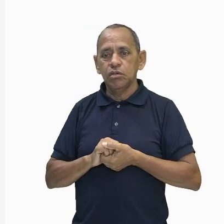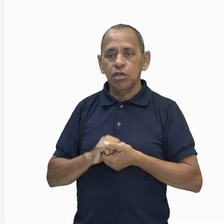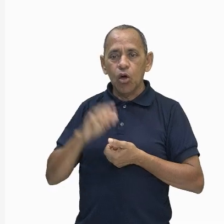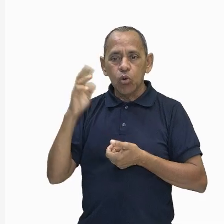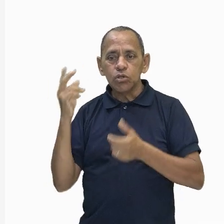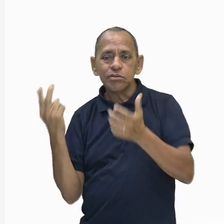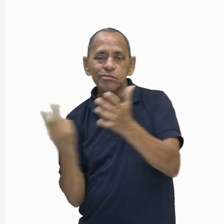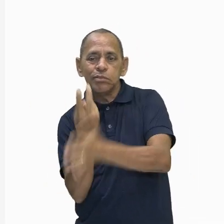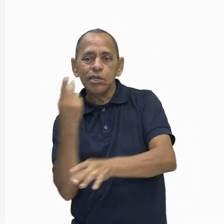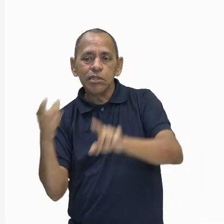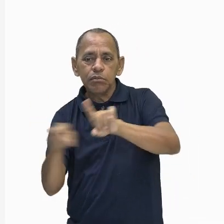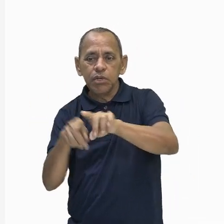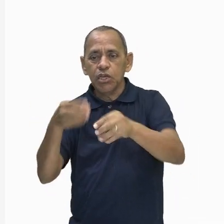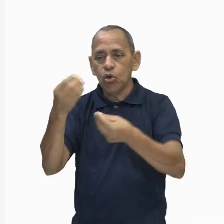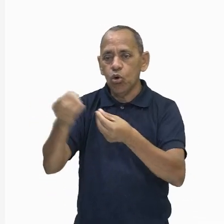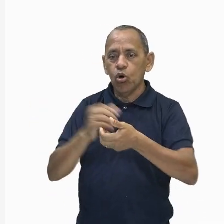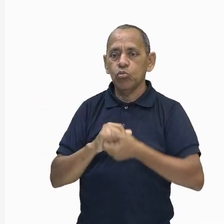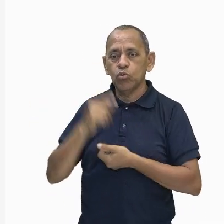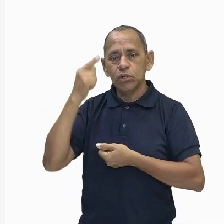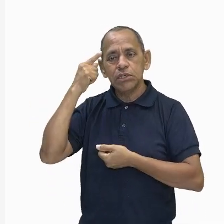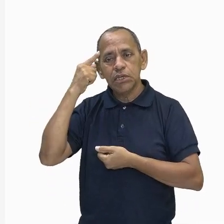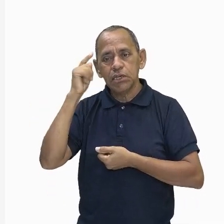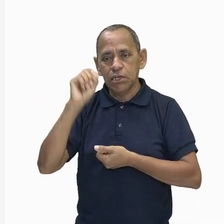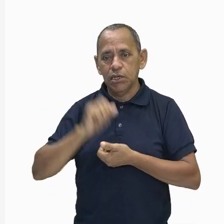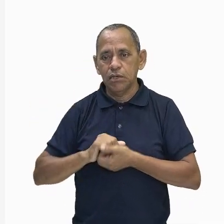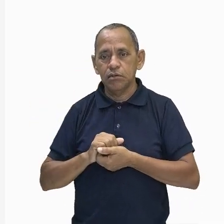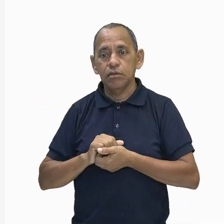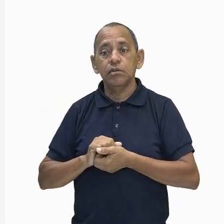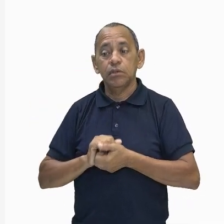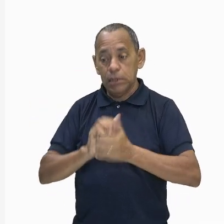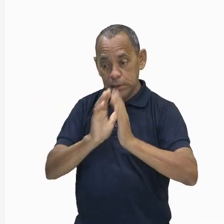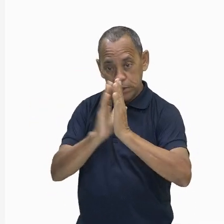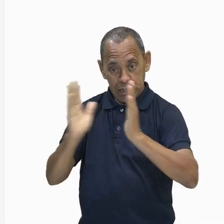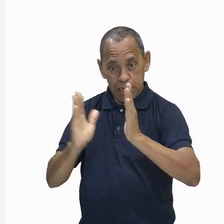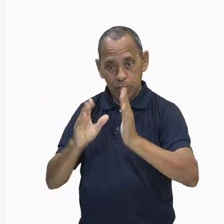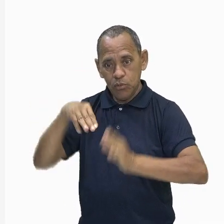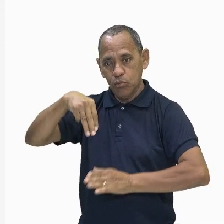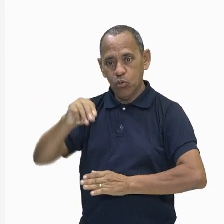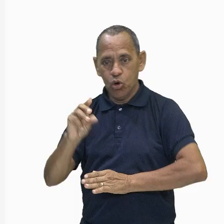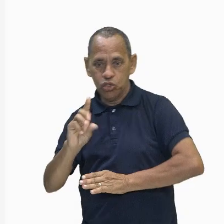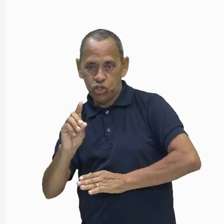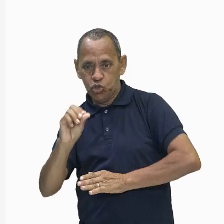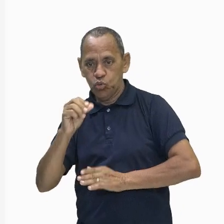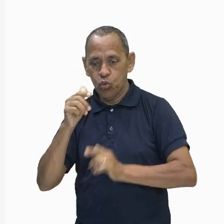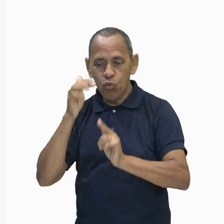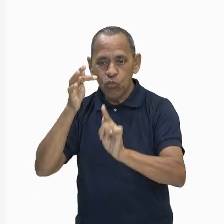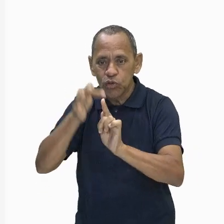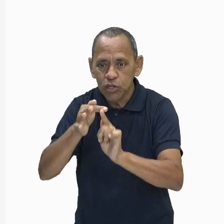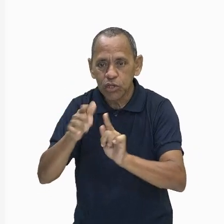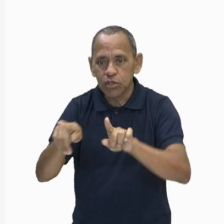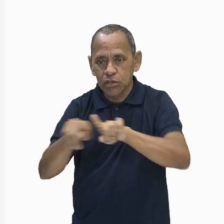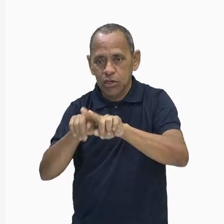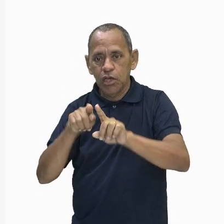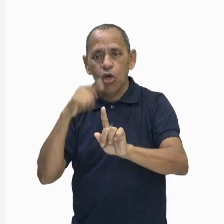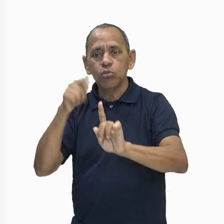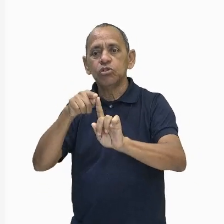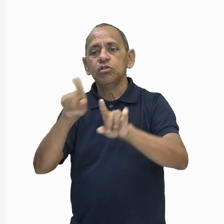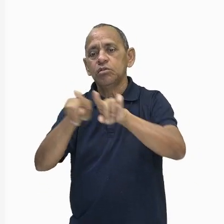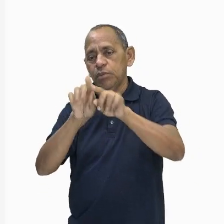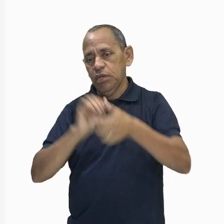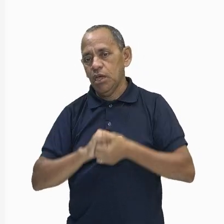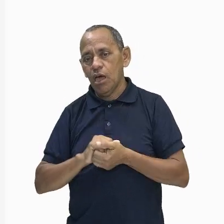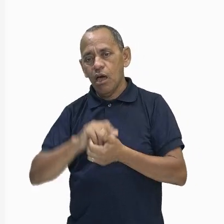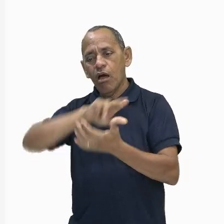essas circunstâncias? Essas ideias. Ideia de tempo, modo, finalidade, intensidade e tantas outras que